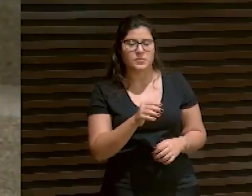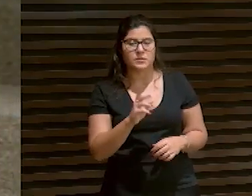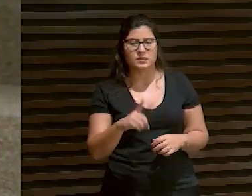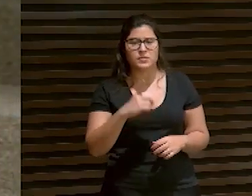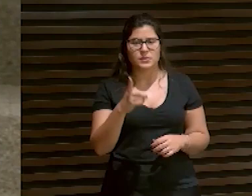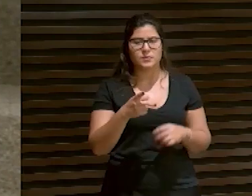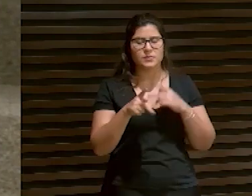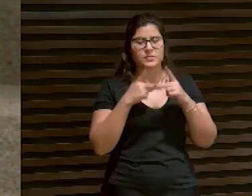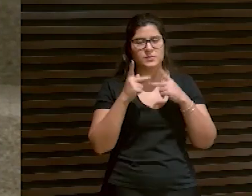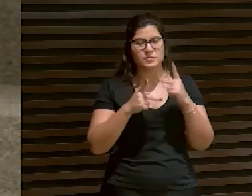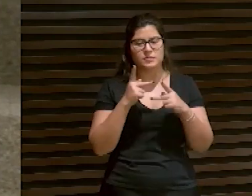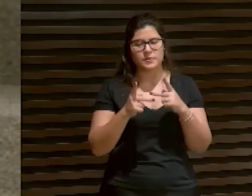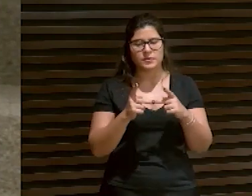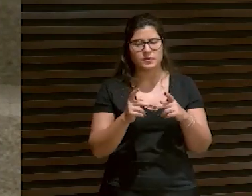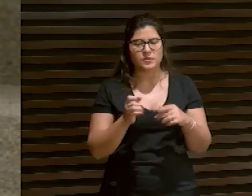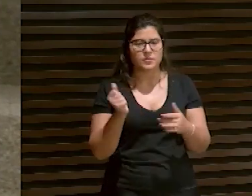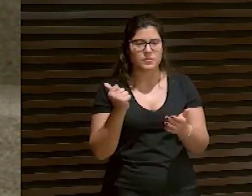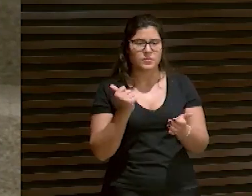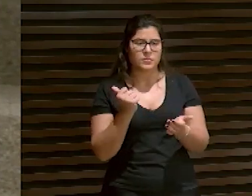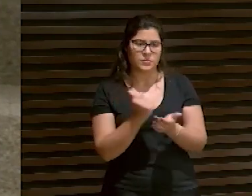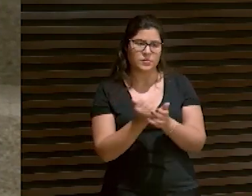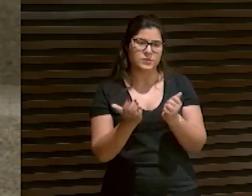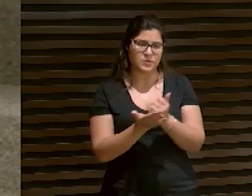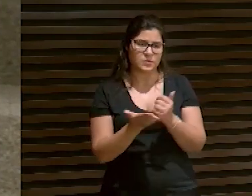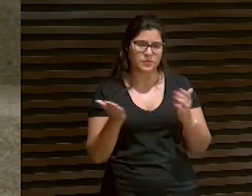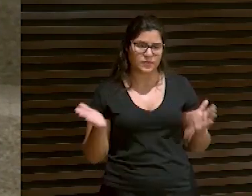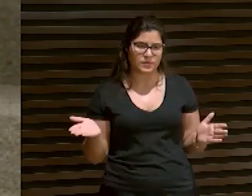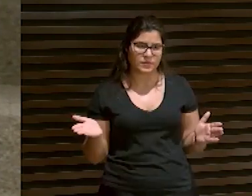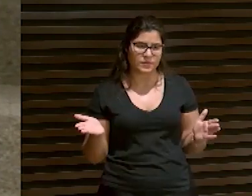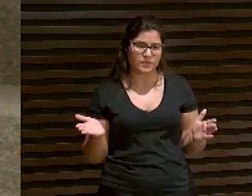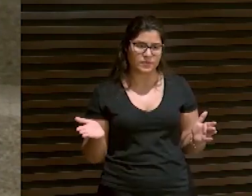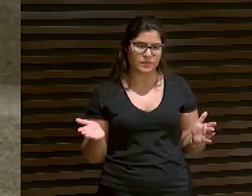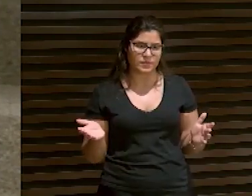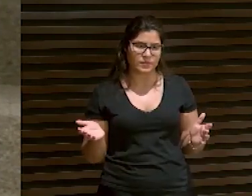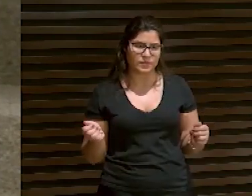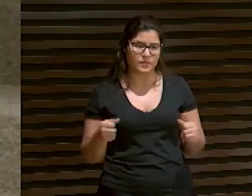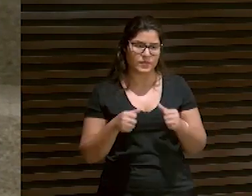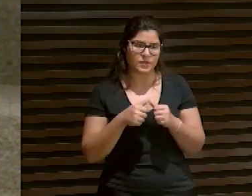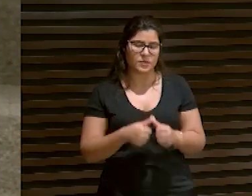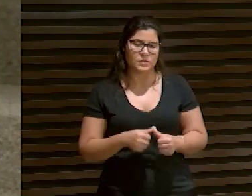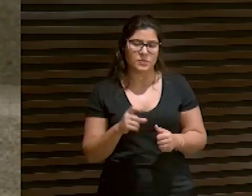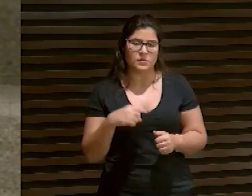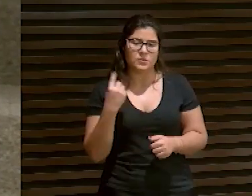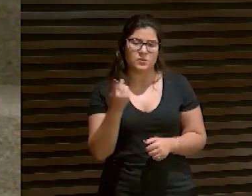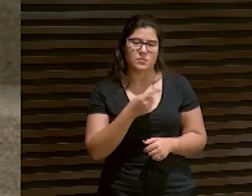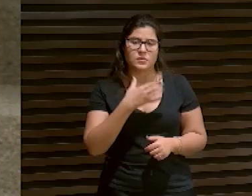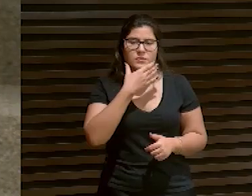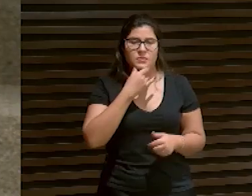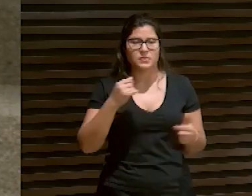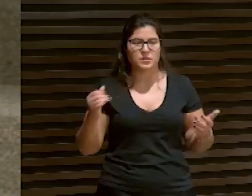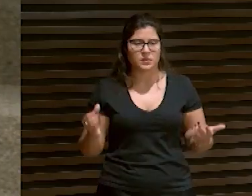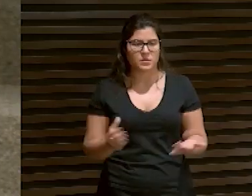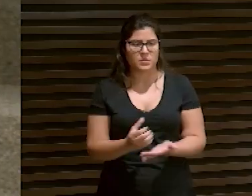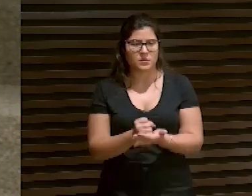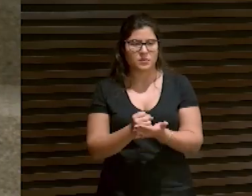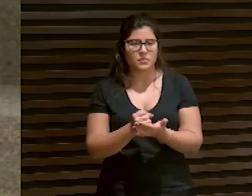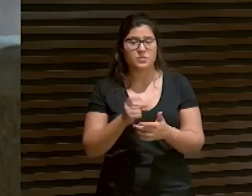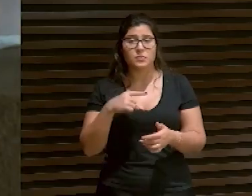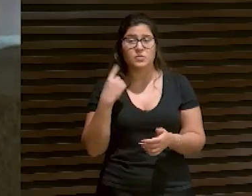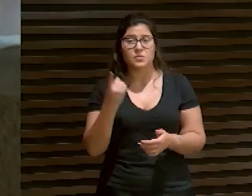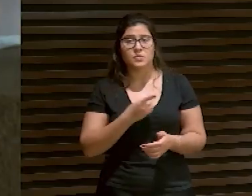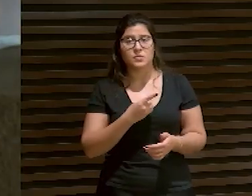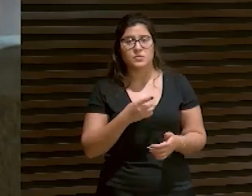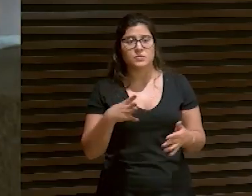e ele teve compaixão. Irmãos, esse é o nosso herói. Esse é o nosso Redentor. Esse é o nosso